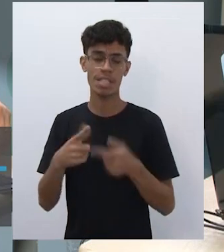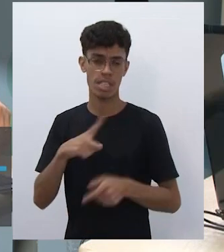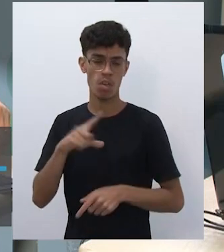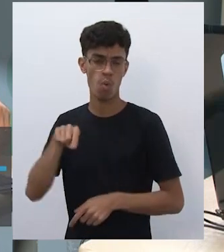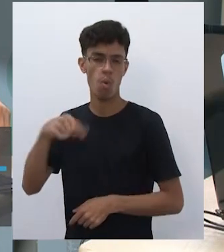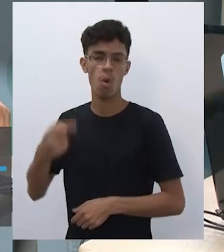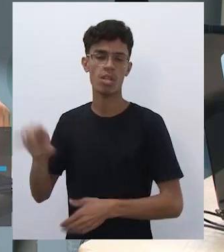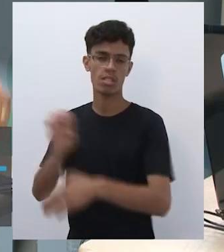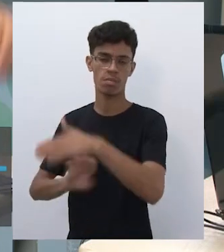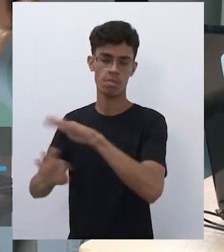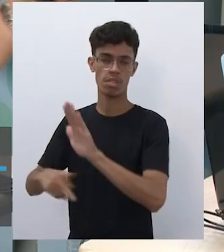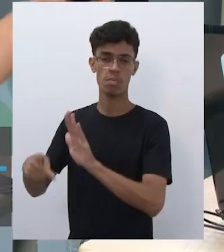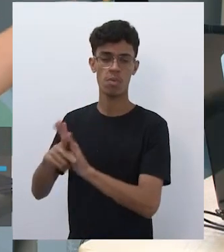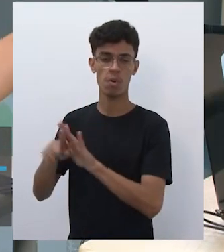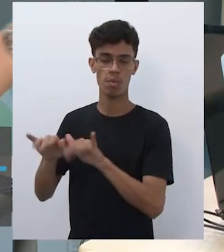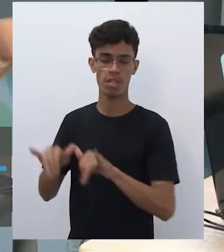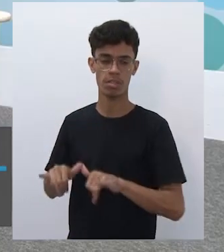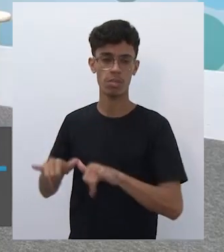eu tenho